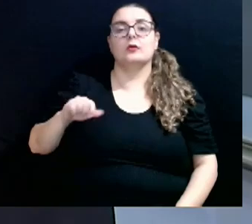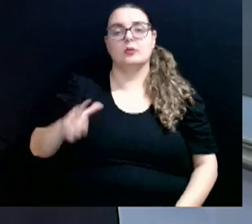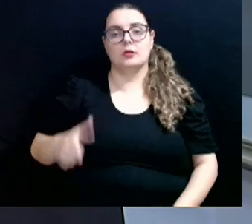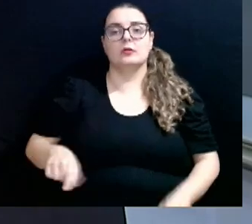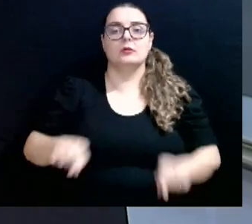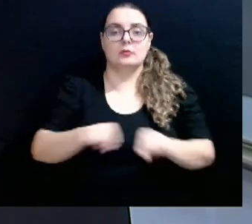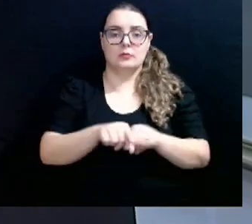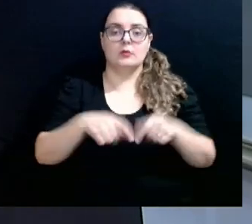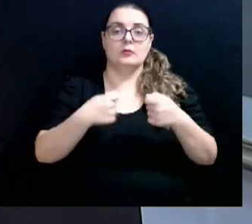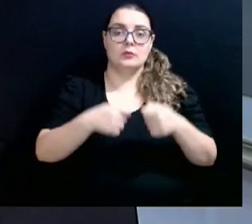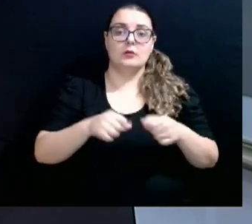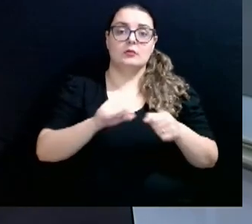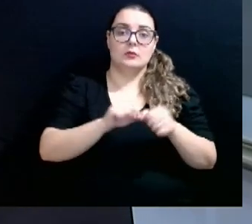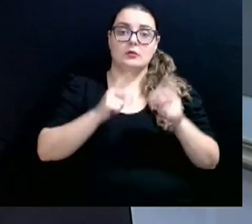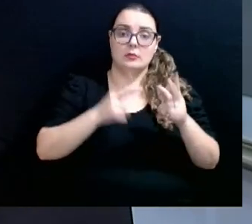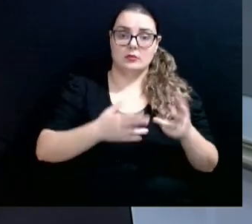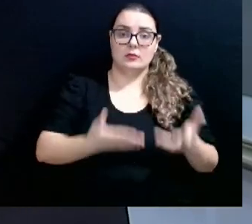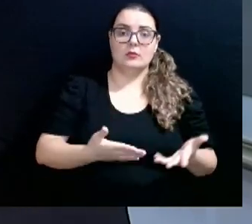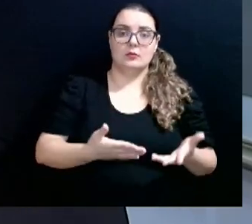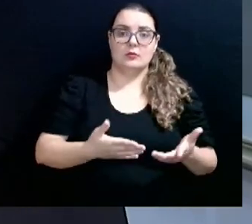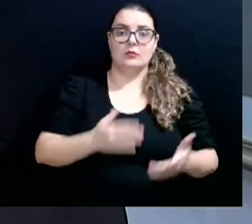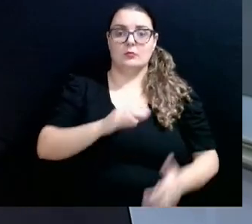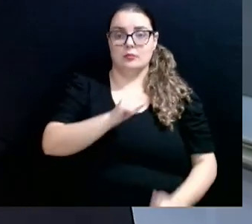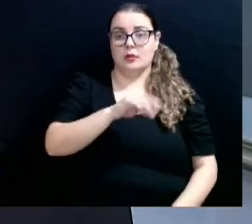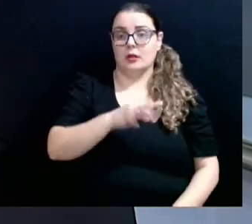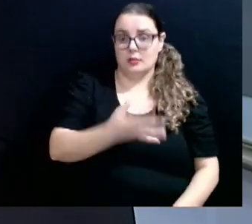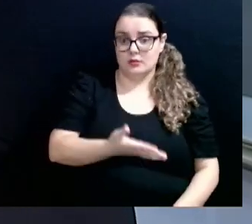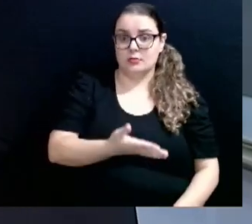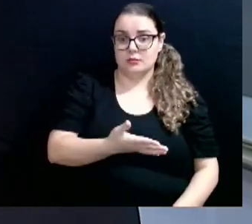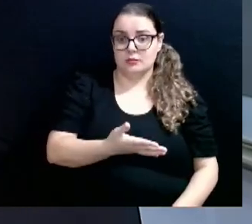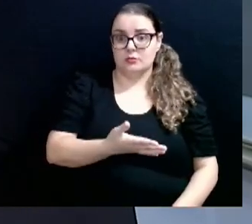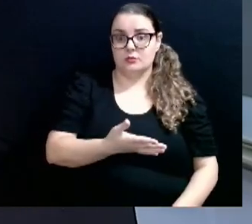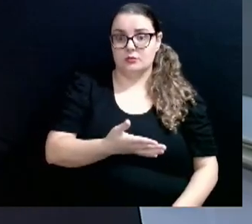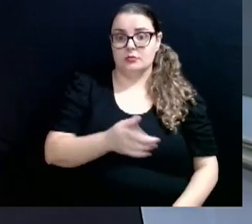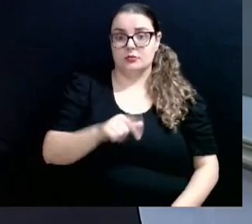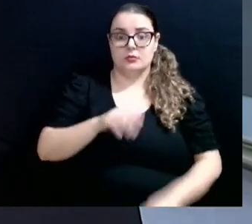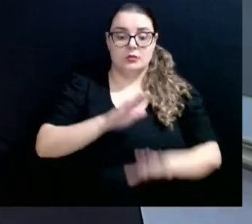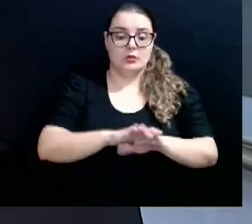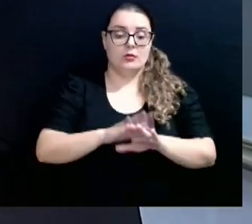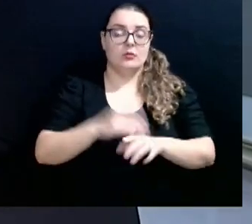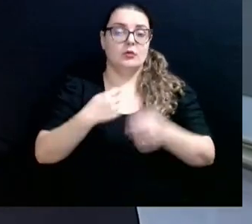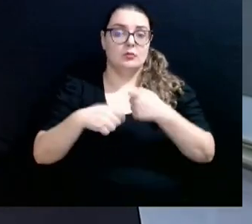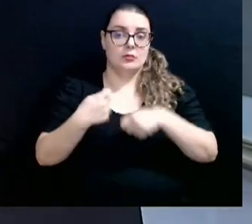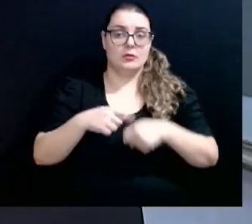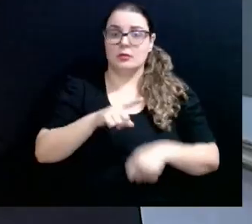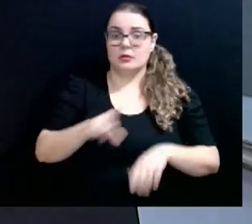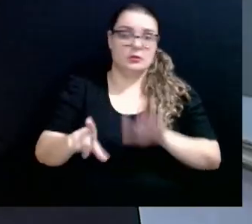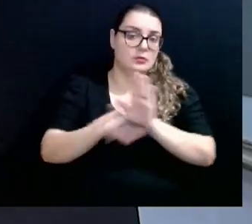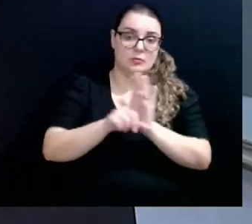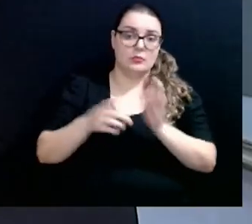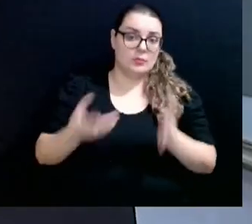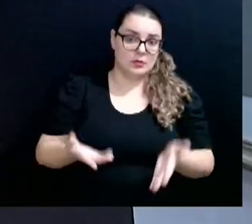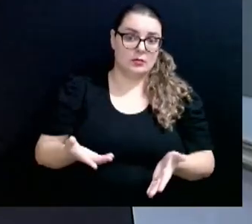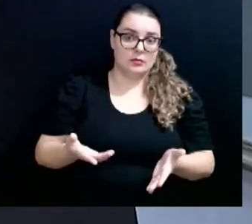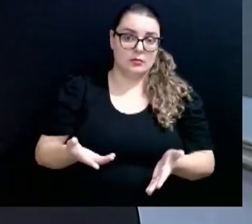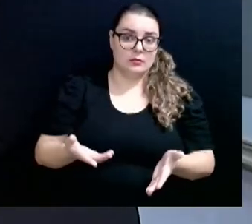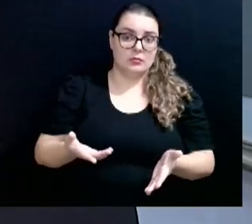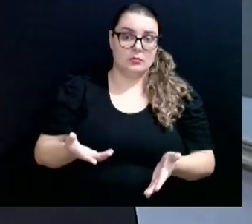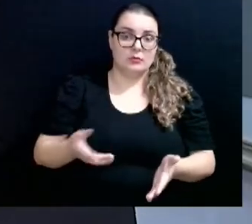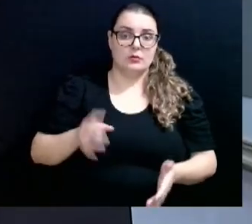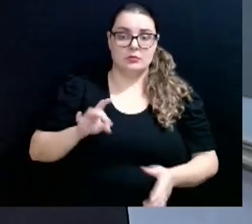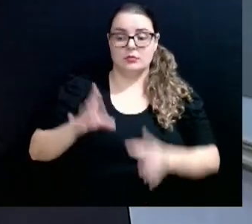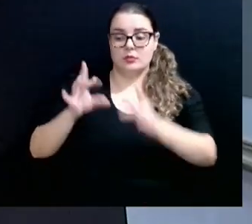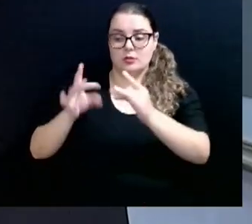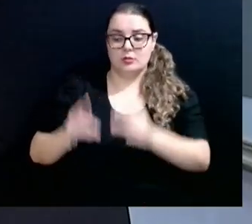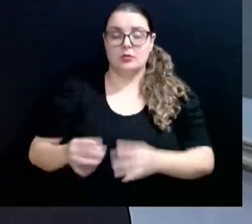fazer isso em uma CAT, que é um ato administrativo e não uma lei, que não tem, ela só disciplina como será